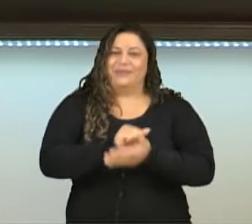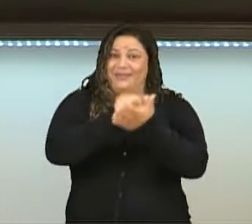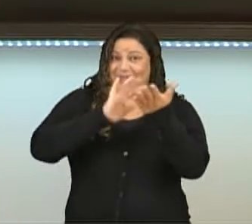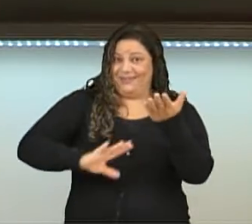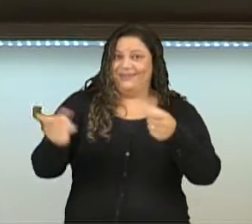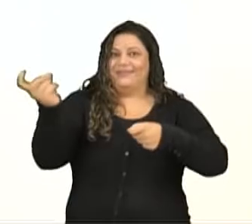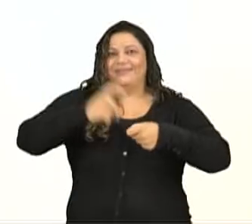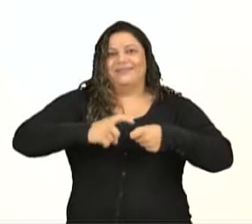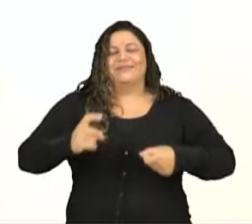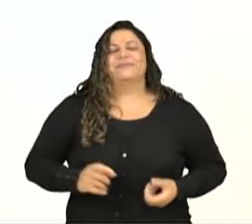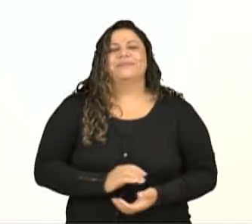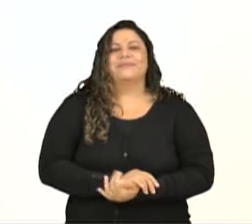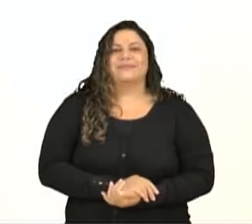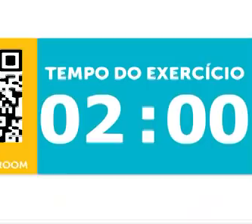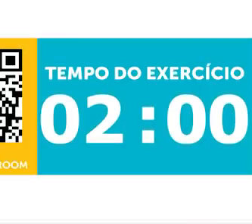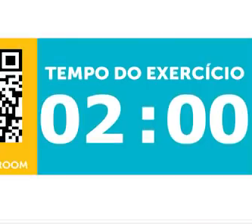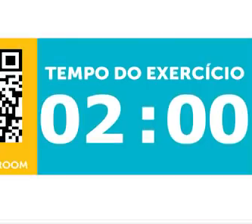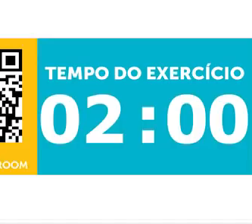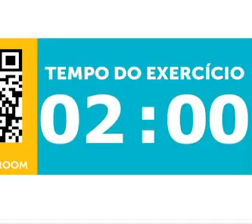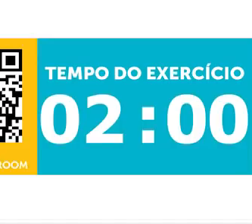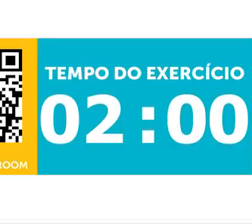e eu já volto.